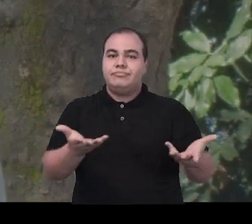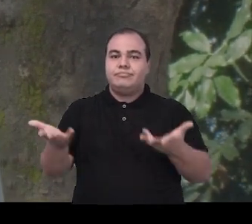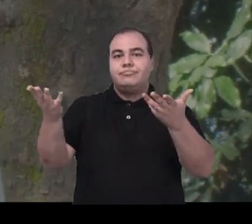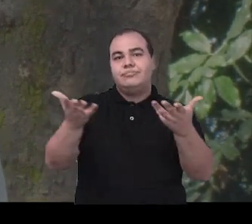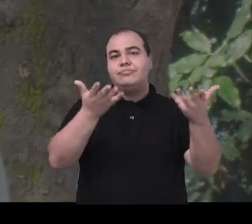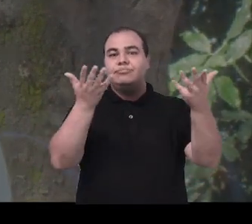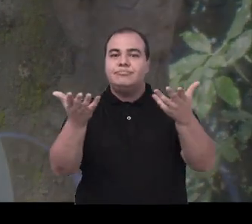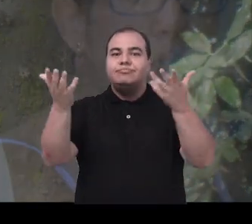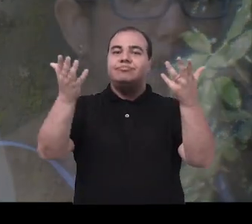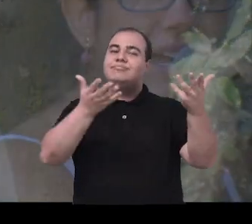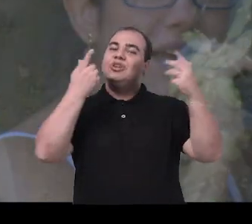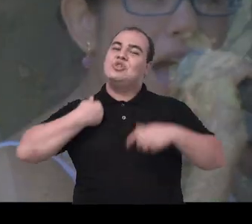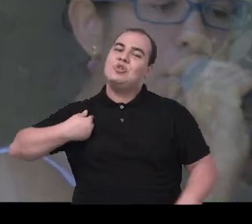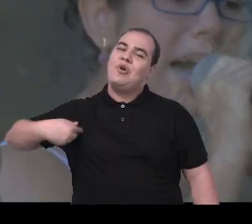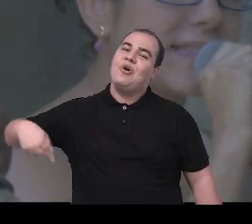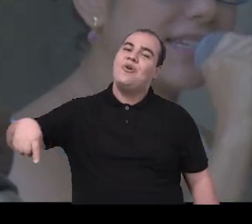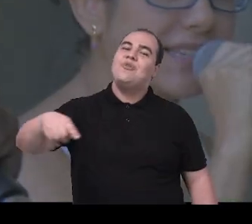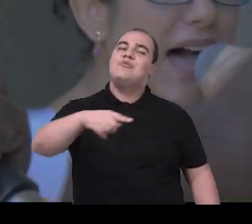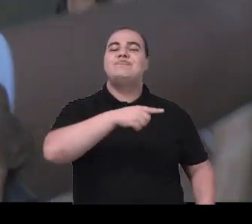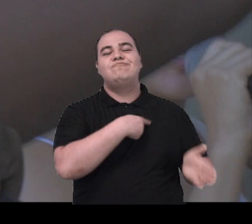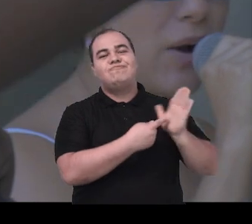a exaltar. Nessa harmonia